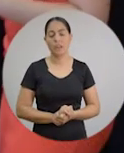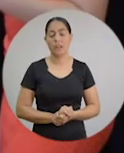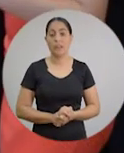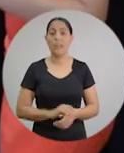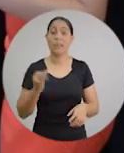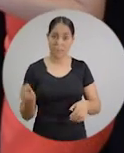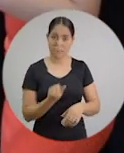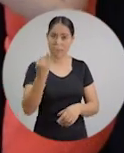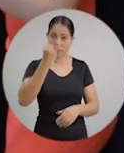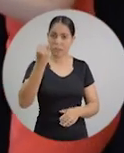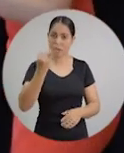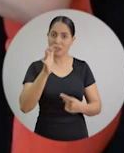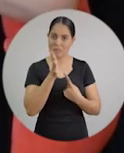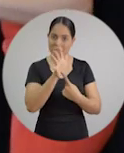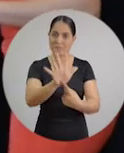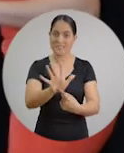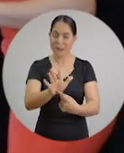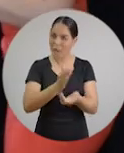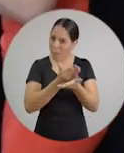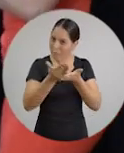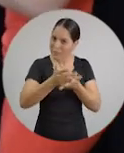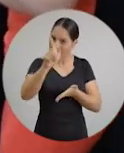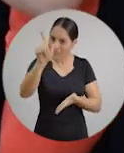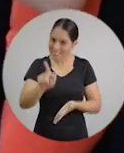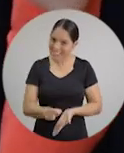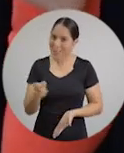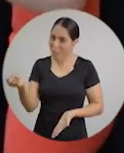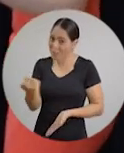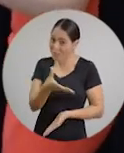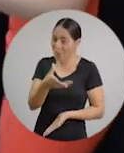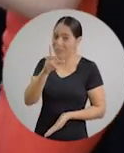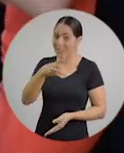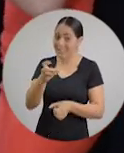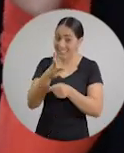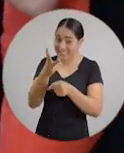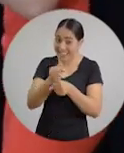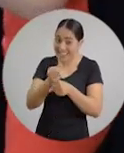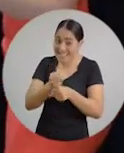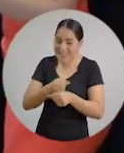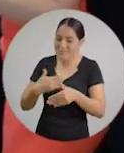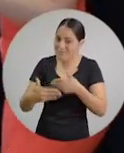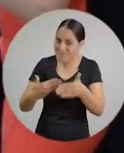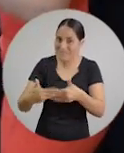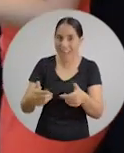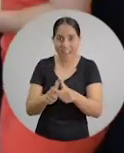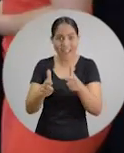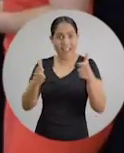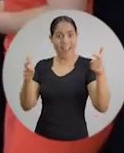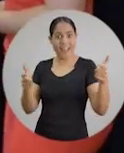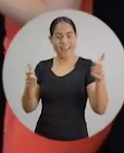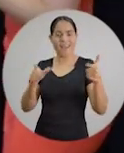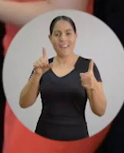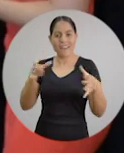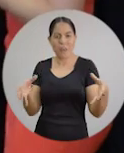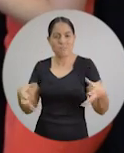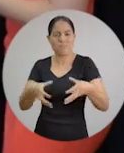vale a gente destacar que você já começou uma gestão, a nova gestão, este novo triênio com uma conquista enorme. Mas a Comissão Nacional da Mulher